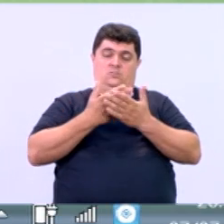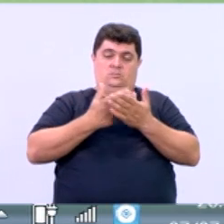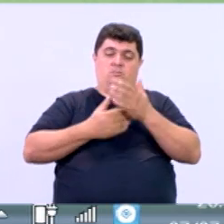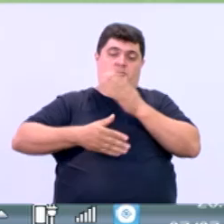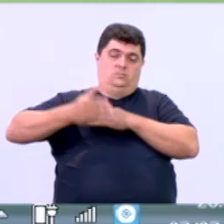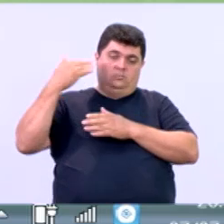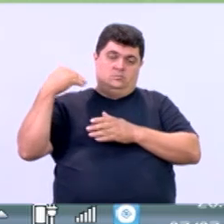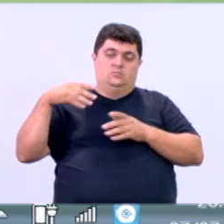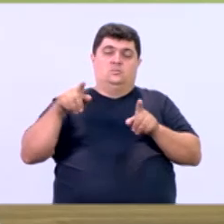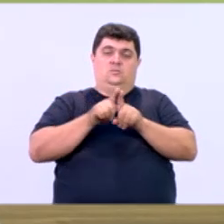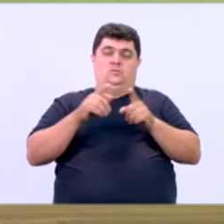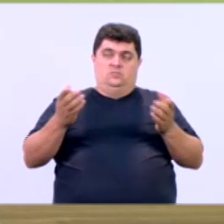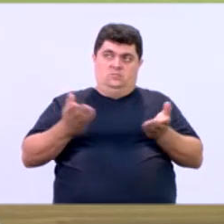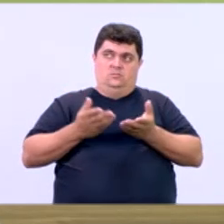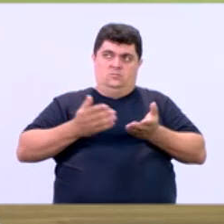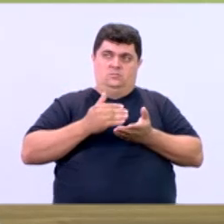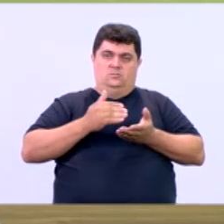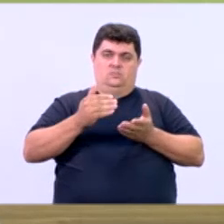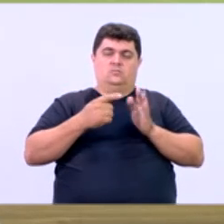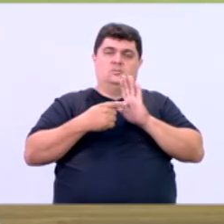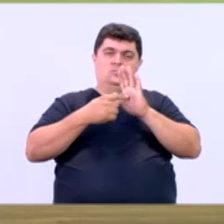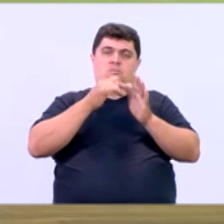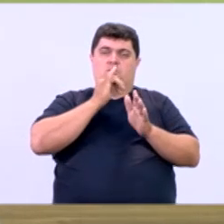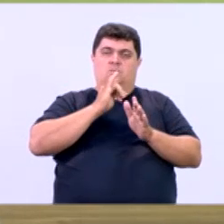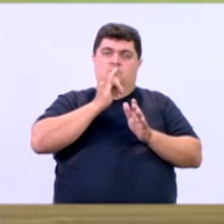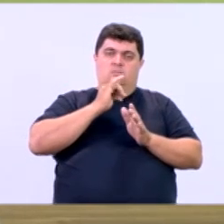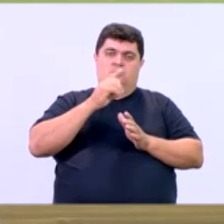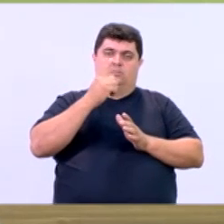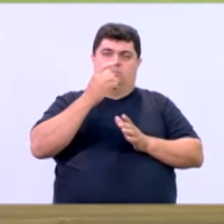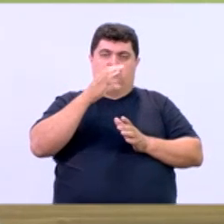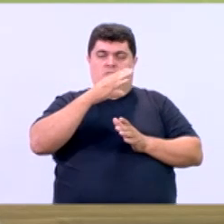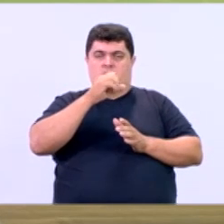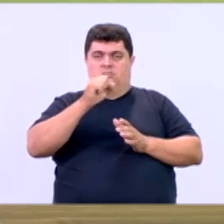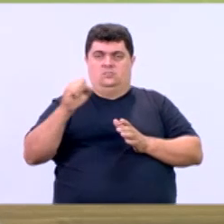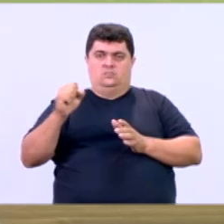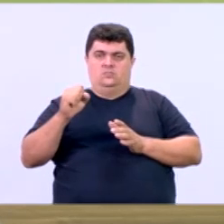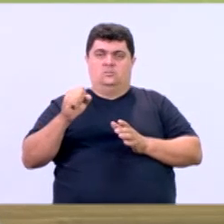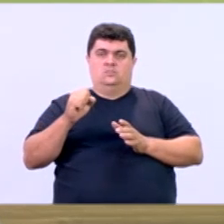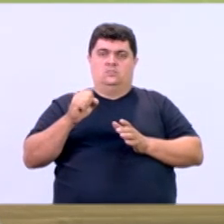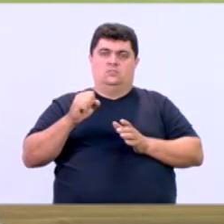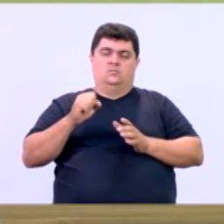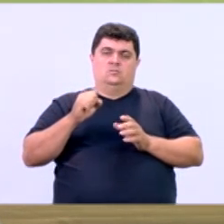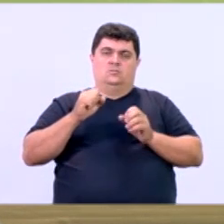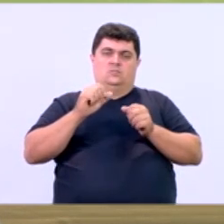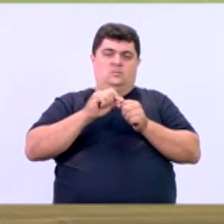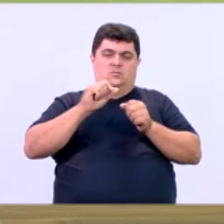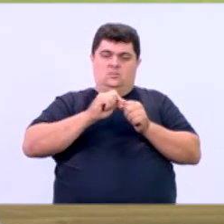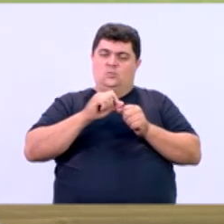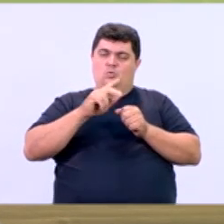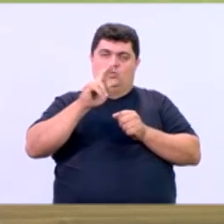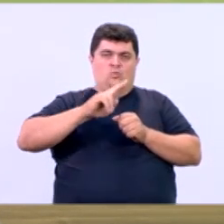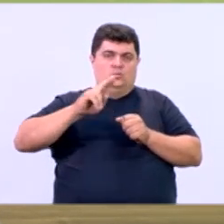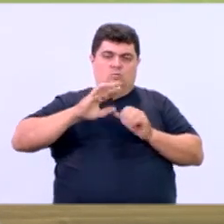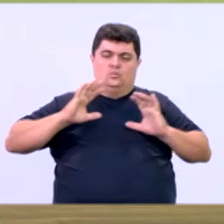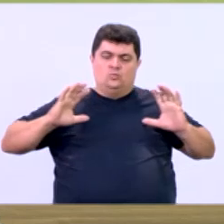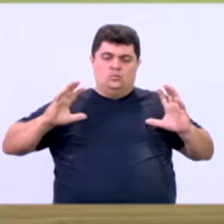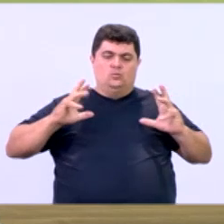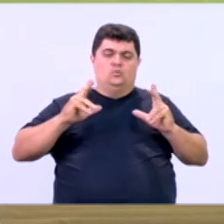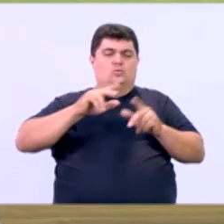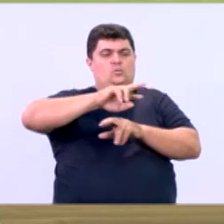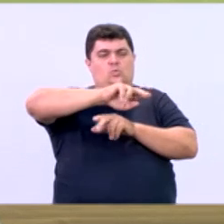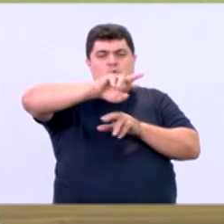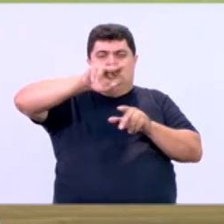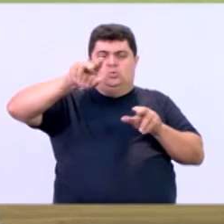agora nesse exemplo, né, que foi fornecido, um arquivo CSS praticamente sempre vai estilizar